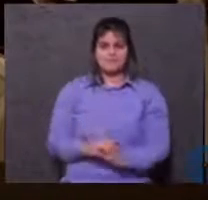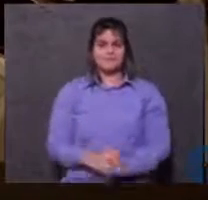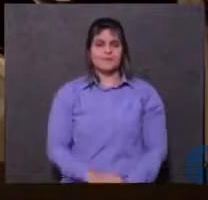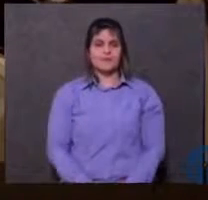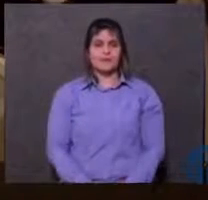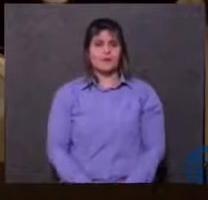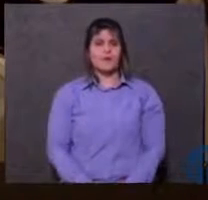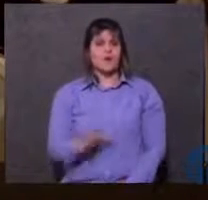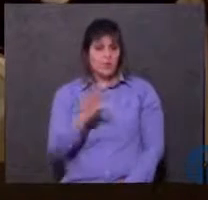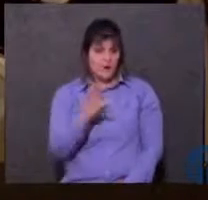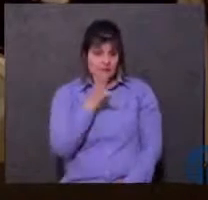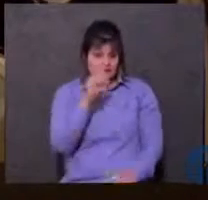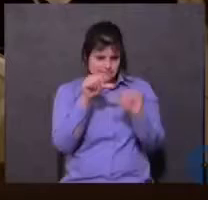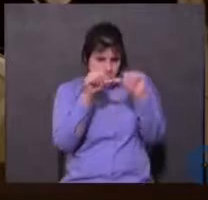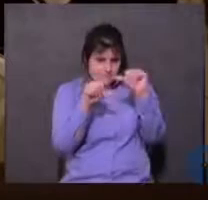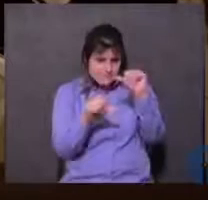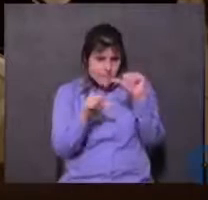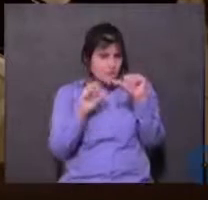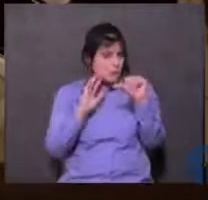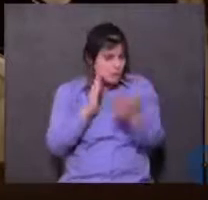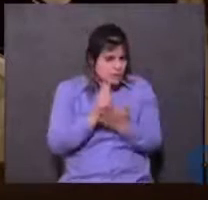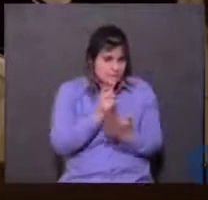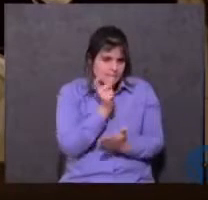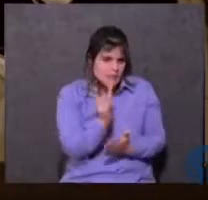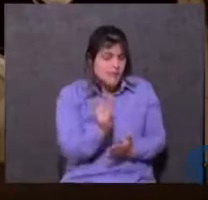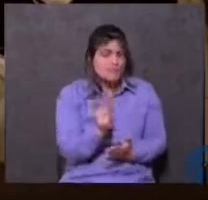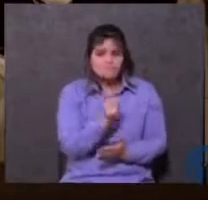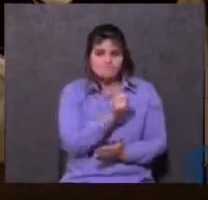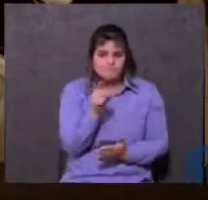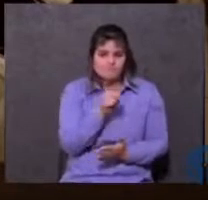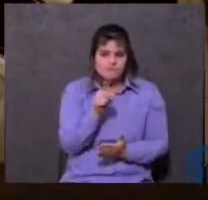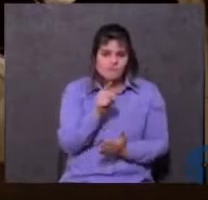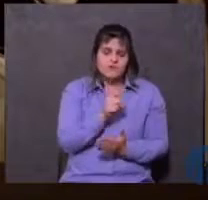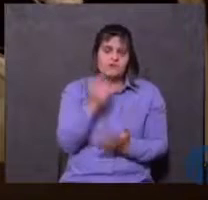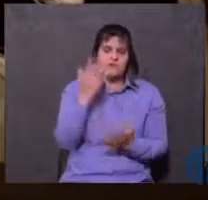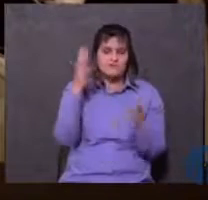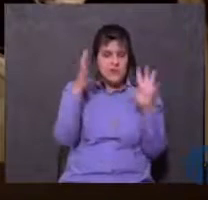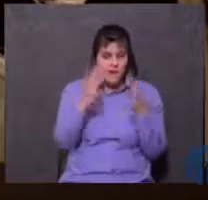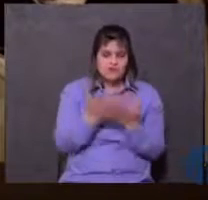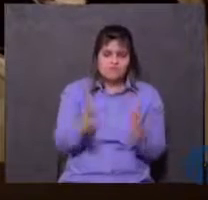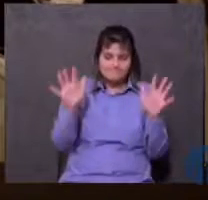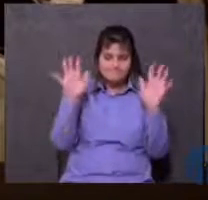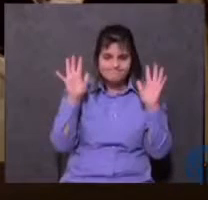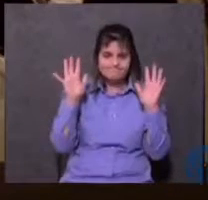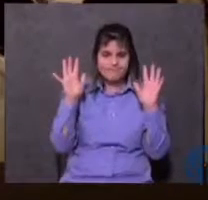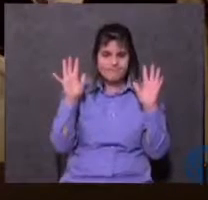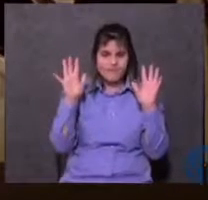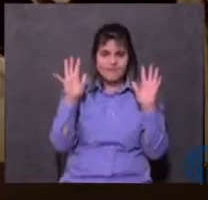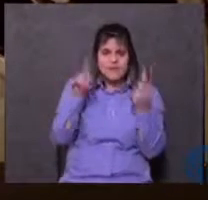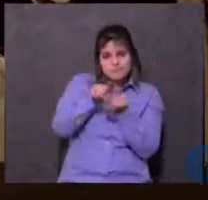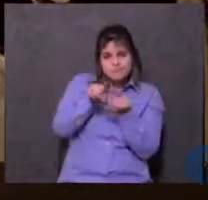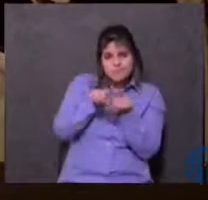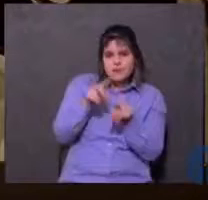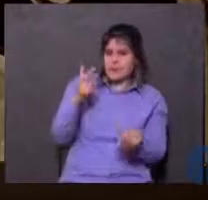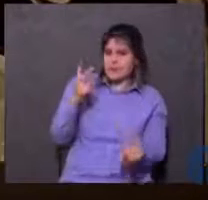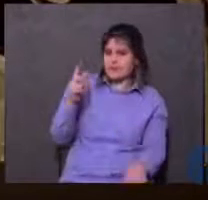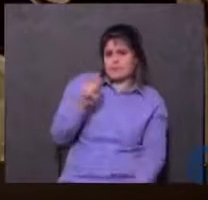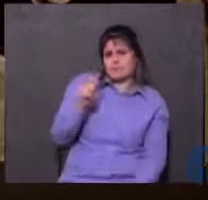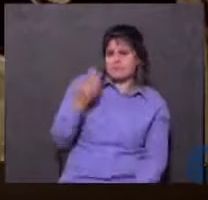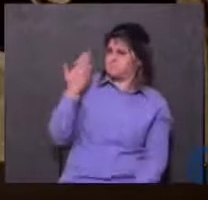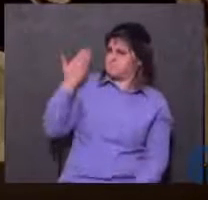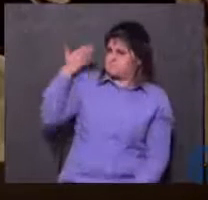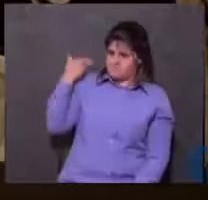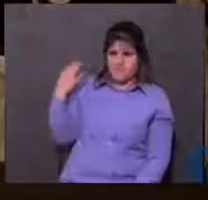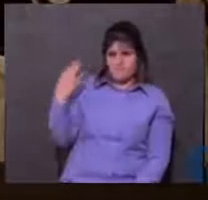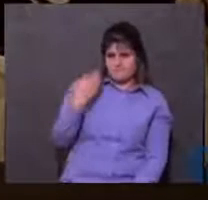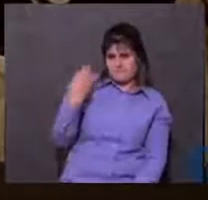Ao dizer estas últimas palavras, abriu de novo as mãos, como nos dois meses passados.